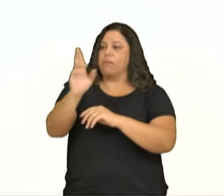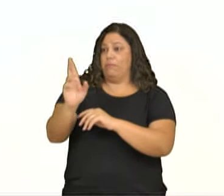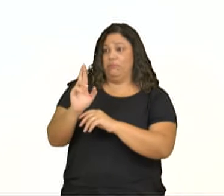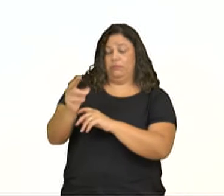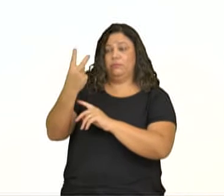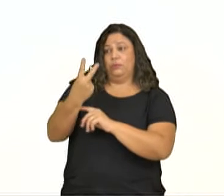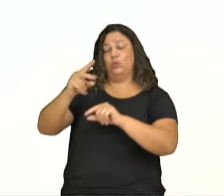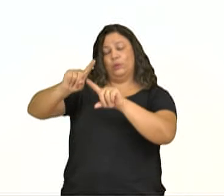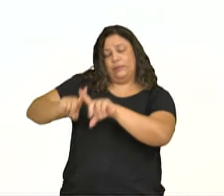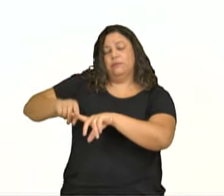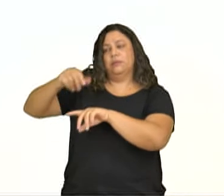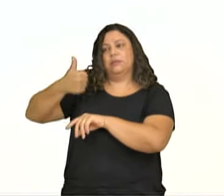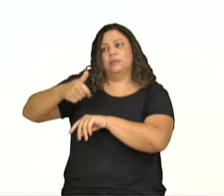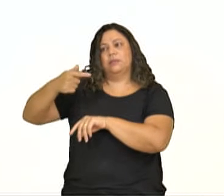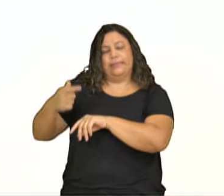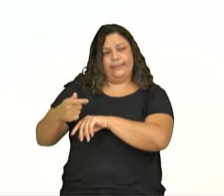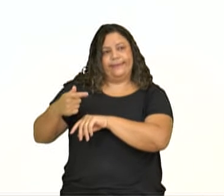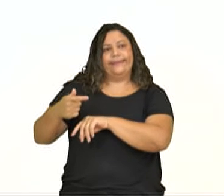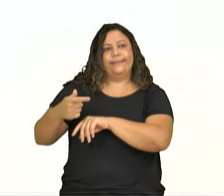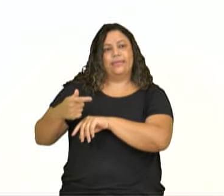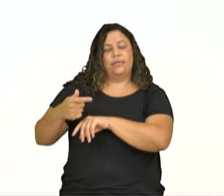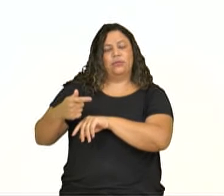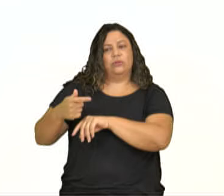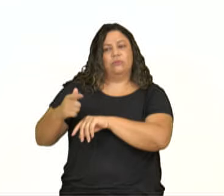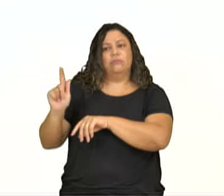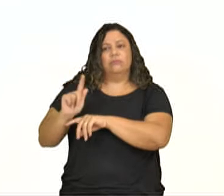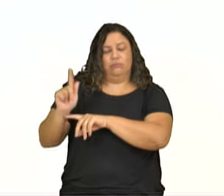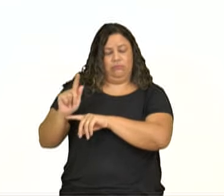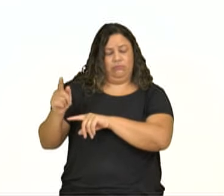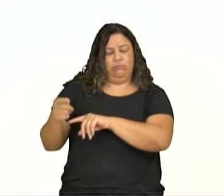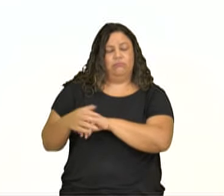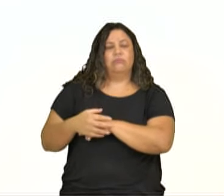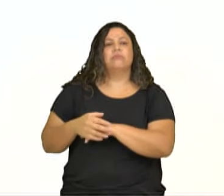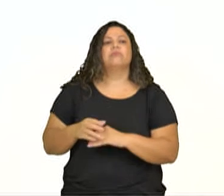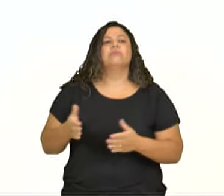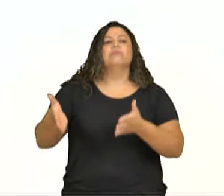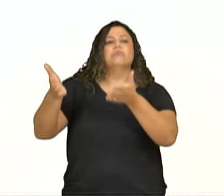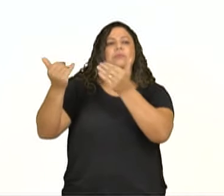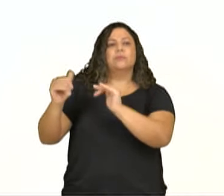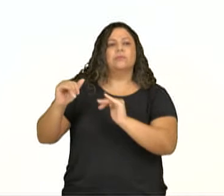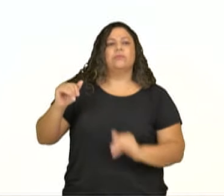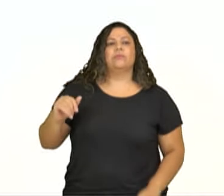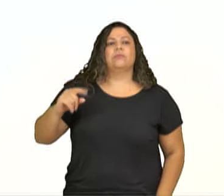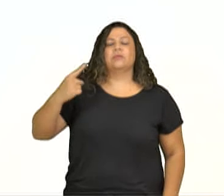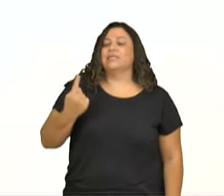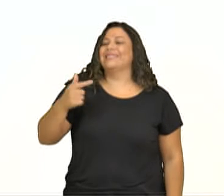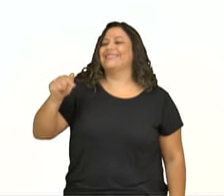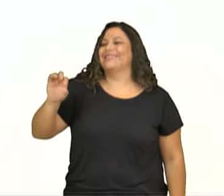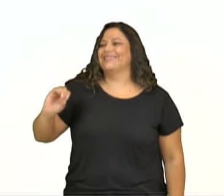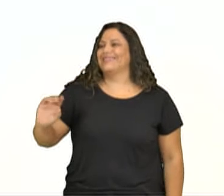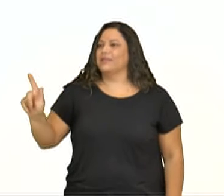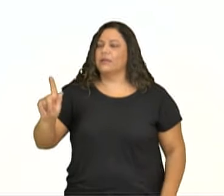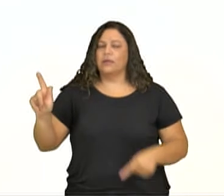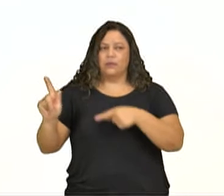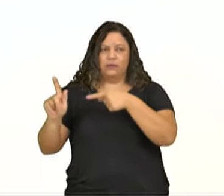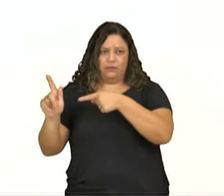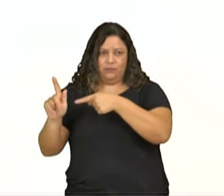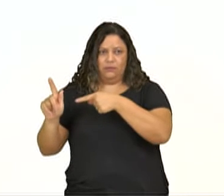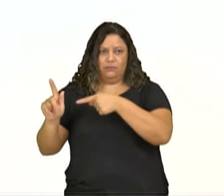2 vezes 17 gramas de amônia, de gás amônio. 170 gramas de